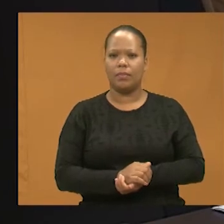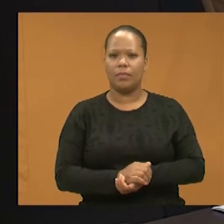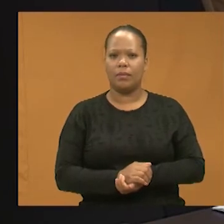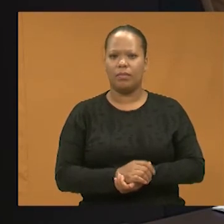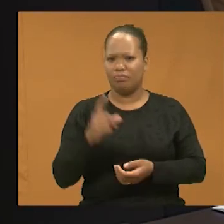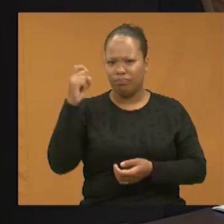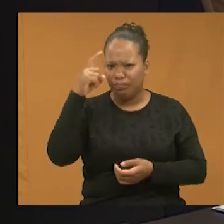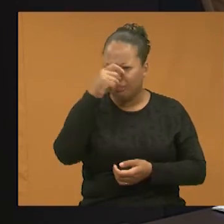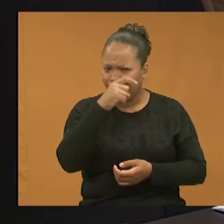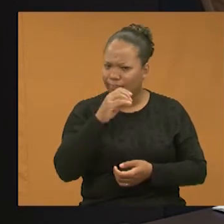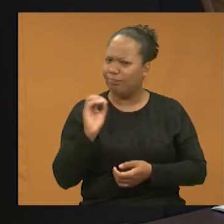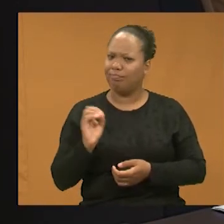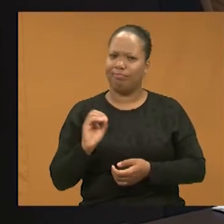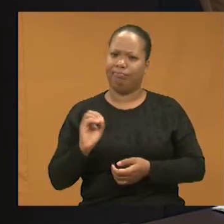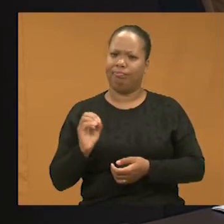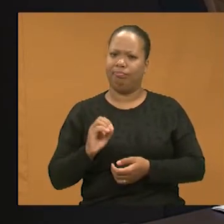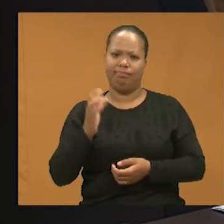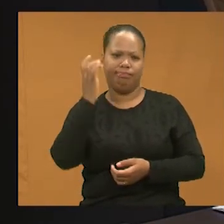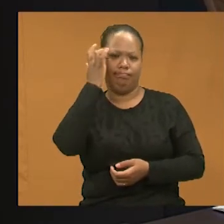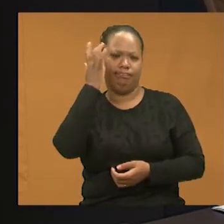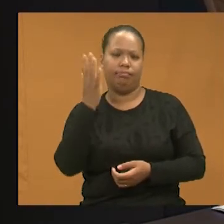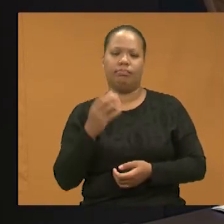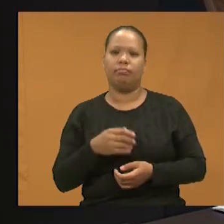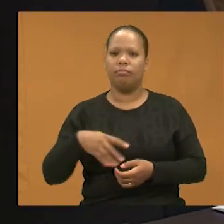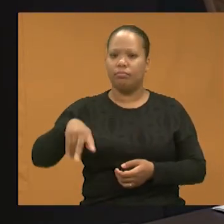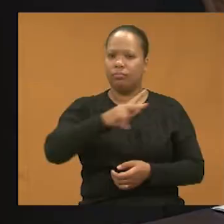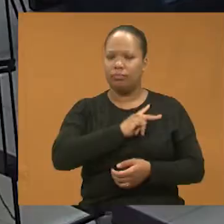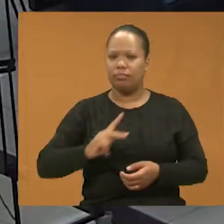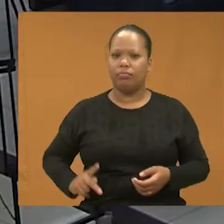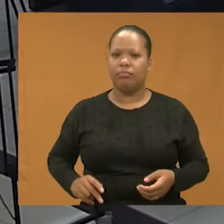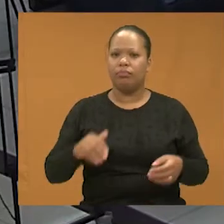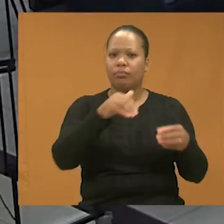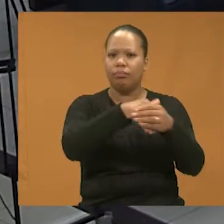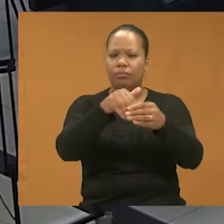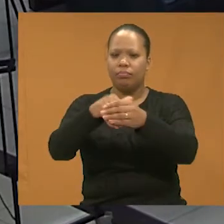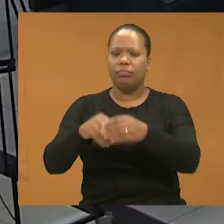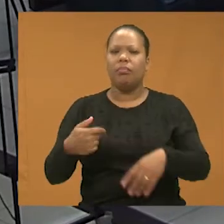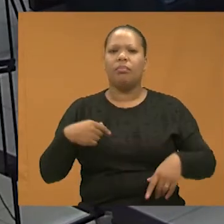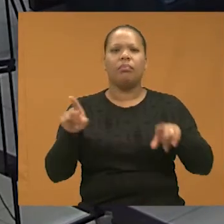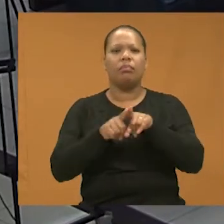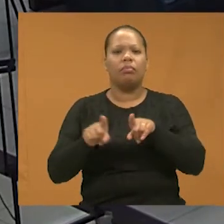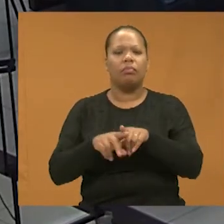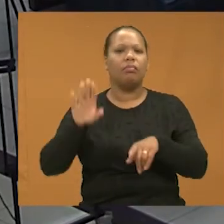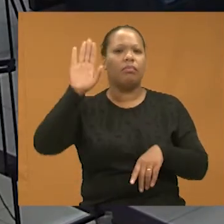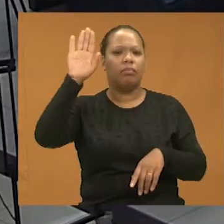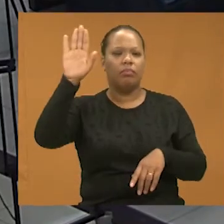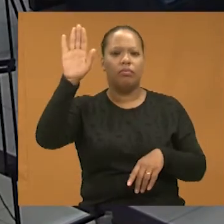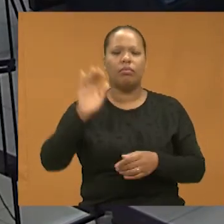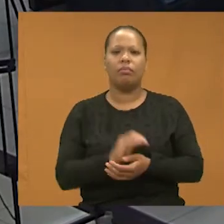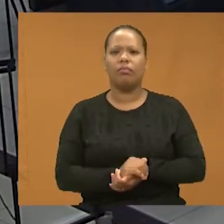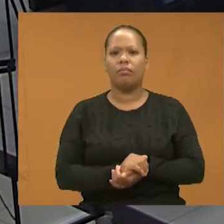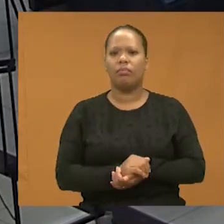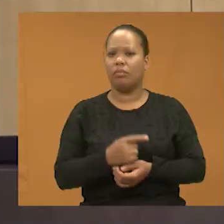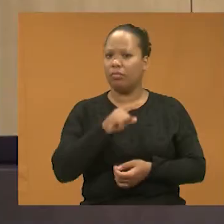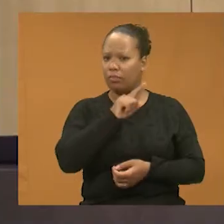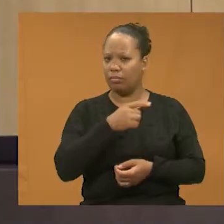tão difícil de atender aquela comunidade. Peço o voto favorável aos nobres. Quero colaborar também. Eu